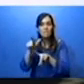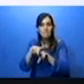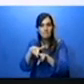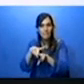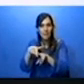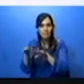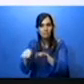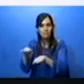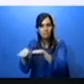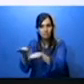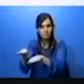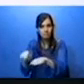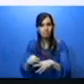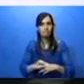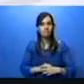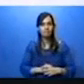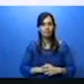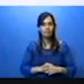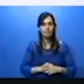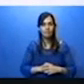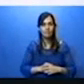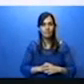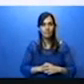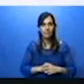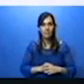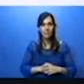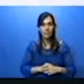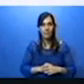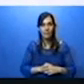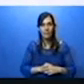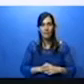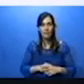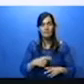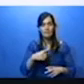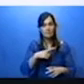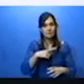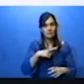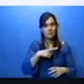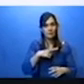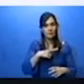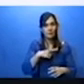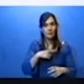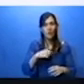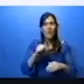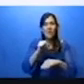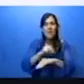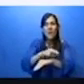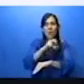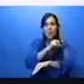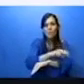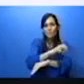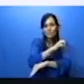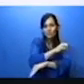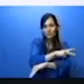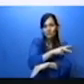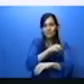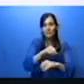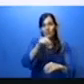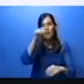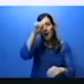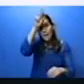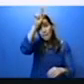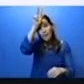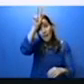apresentam 6 pernas. Alguns exemplos, a libélula, grilos, gafanhotos,